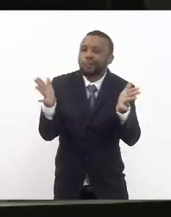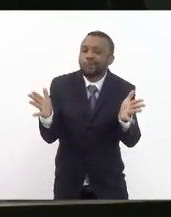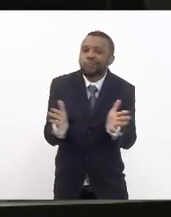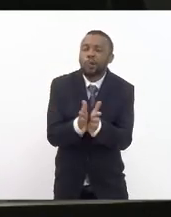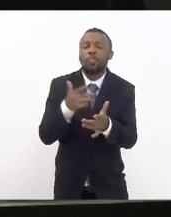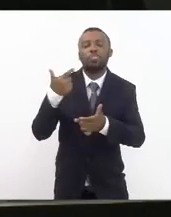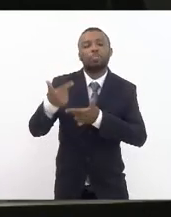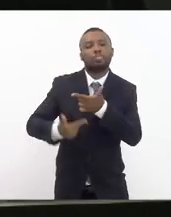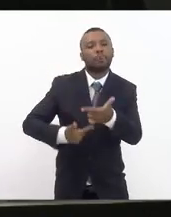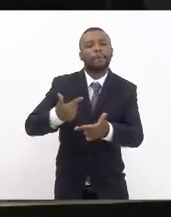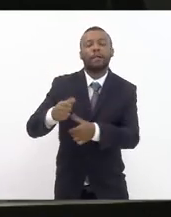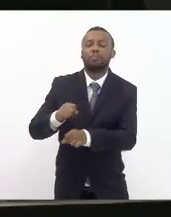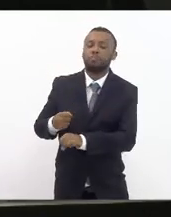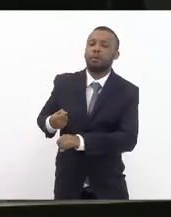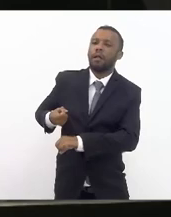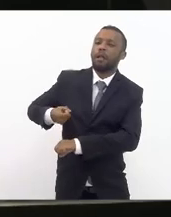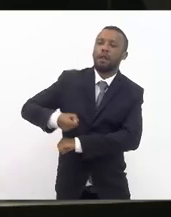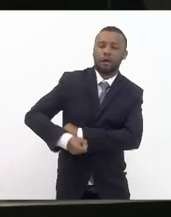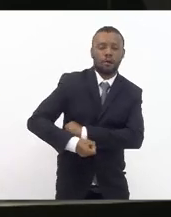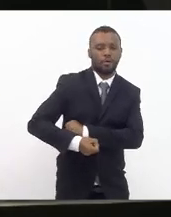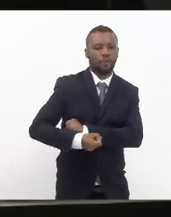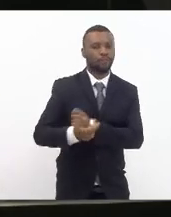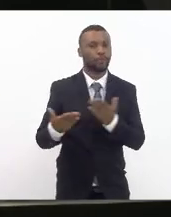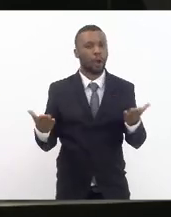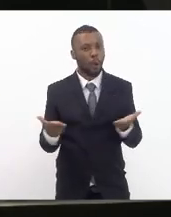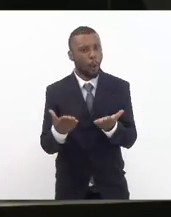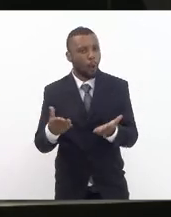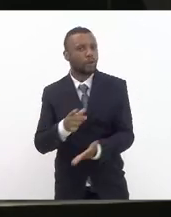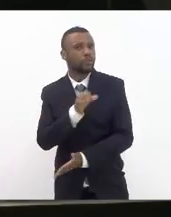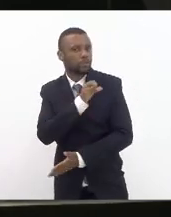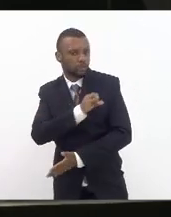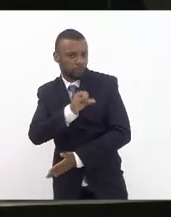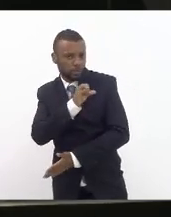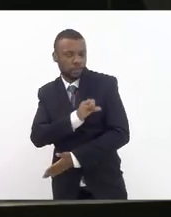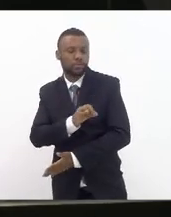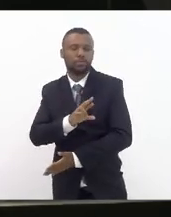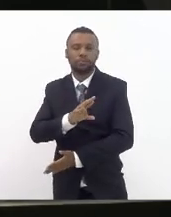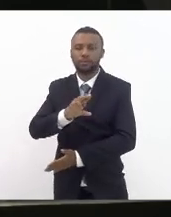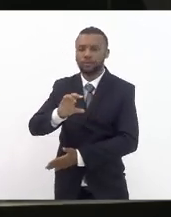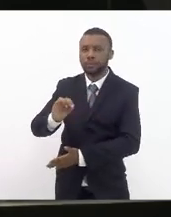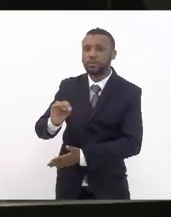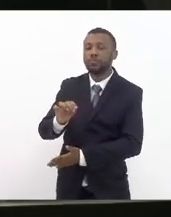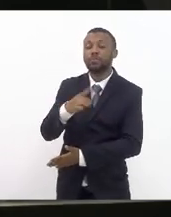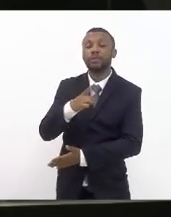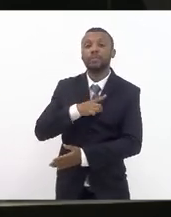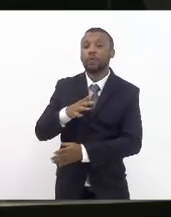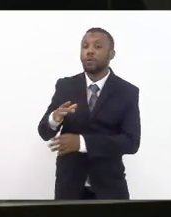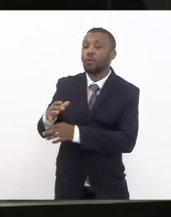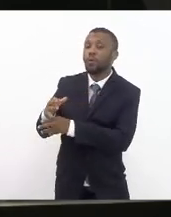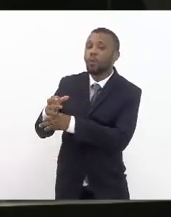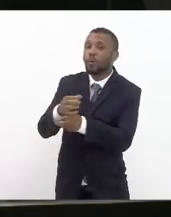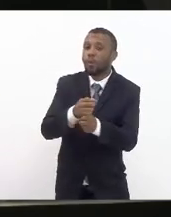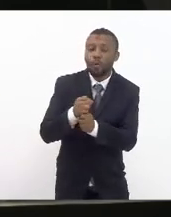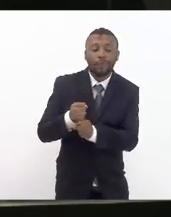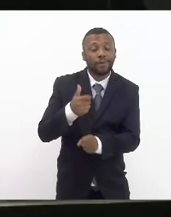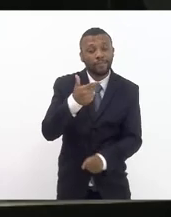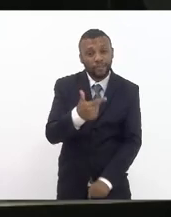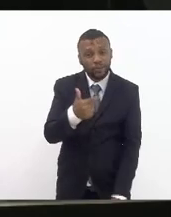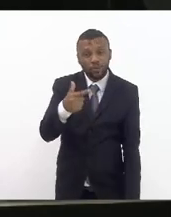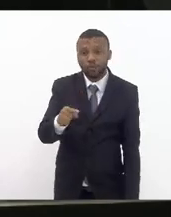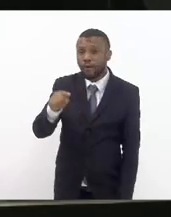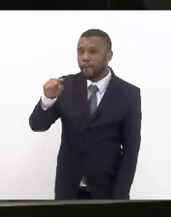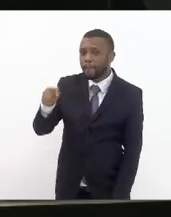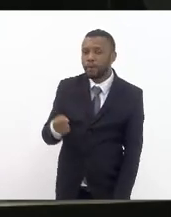trabalho. Nós temos aqui no Rio, no estado do Rio de Janeiro, cerca de 22 mil marisqueiras